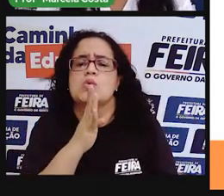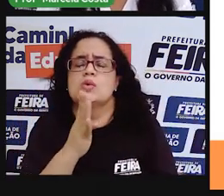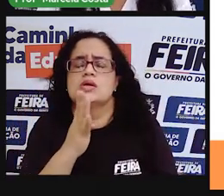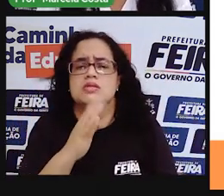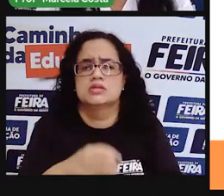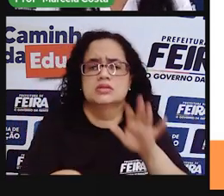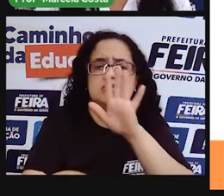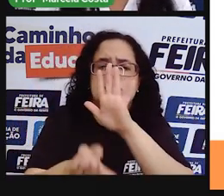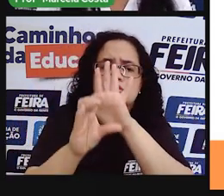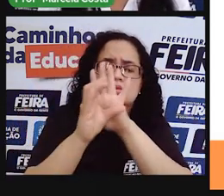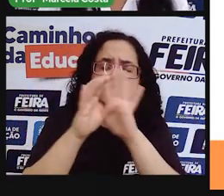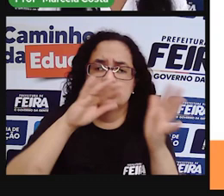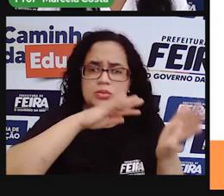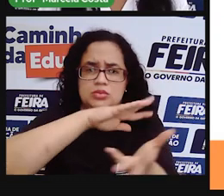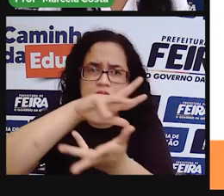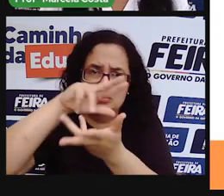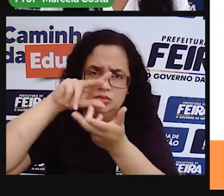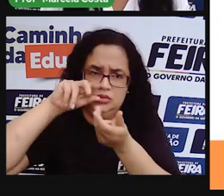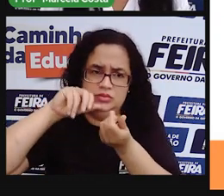símbolo universal?